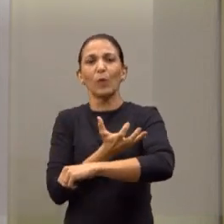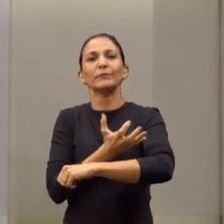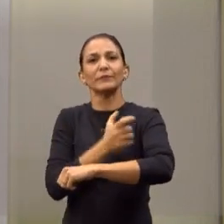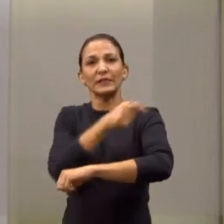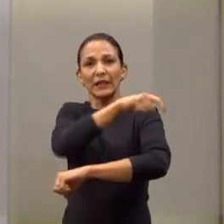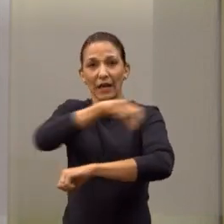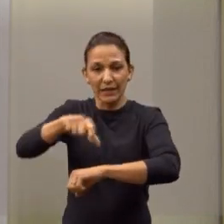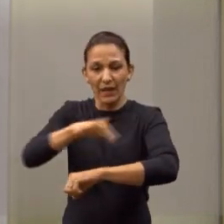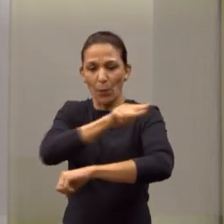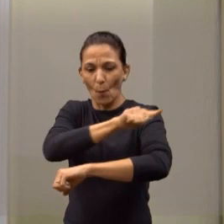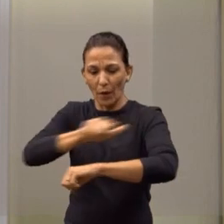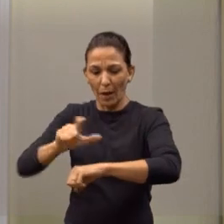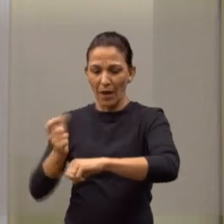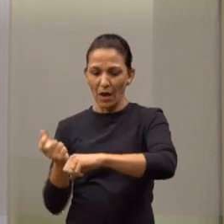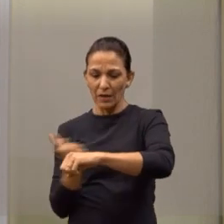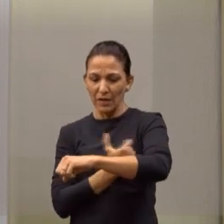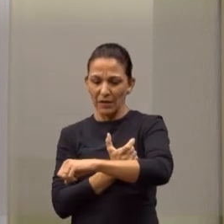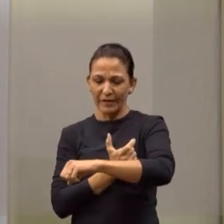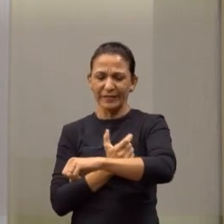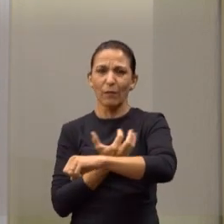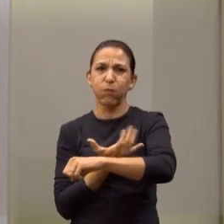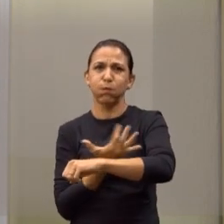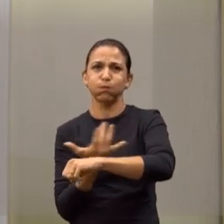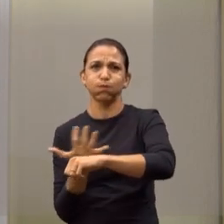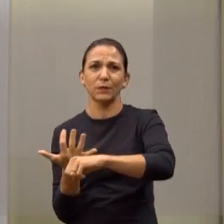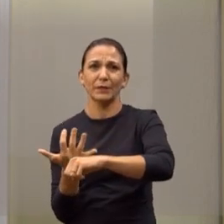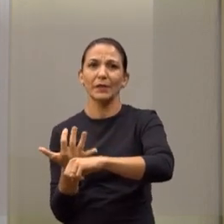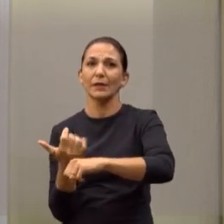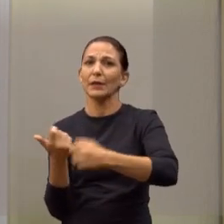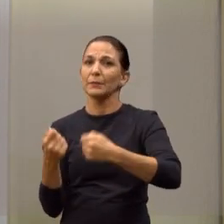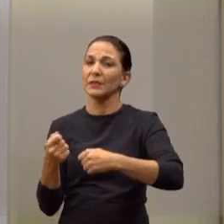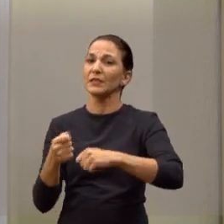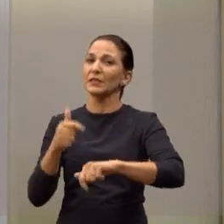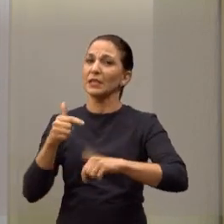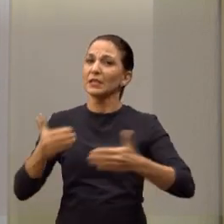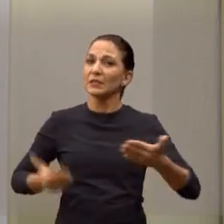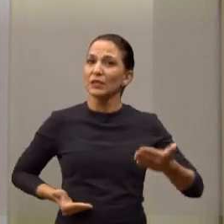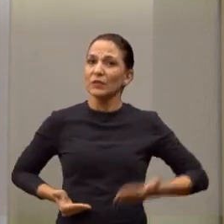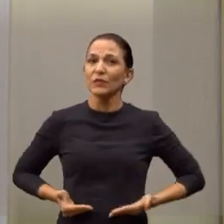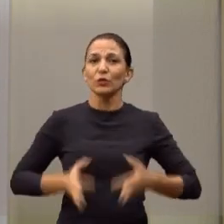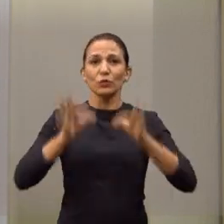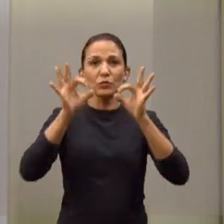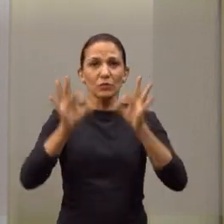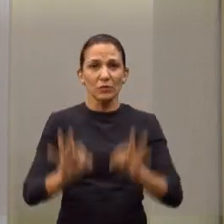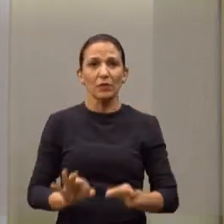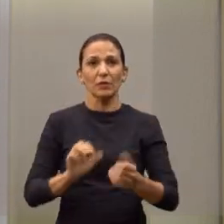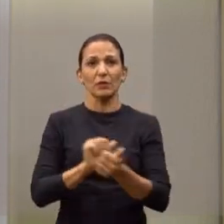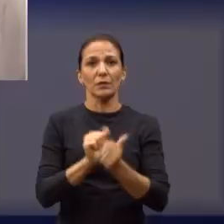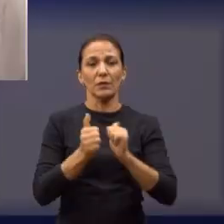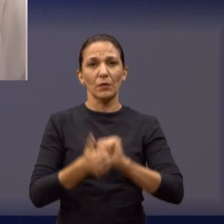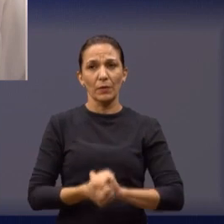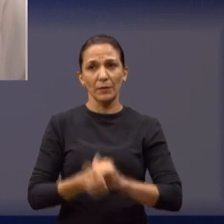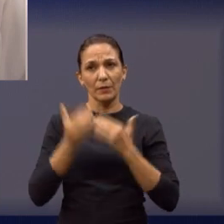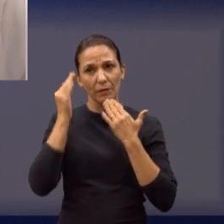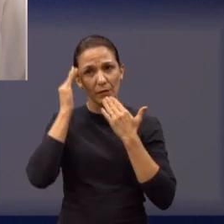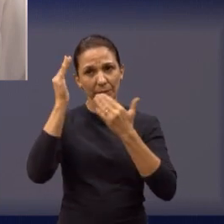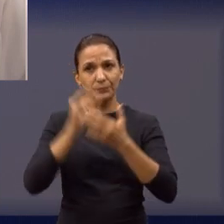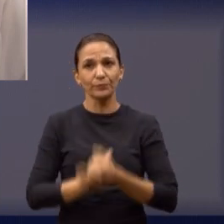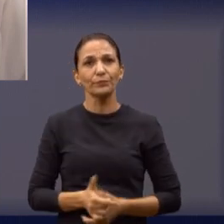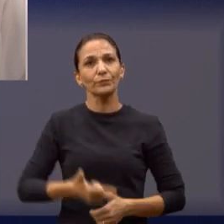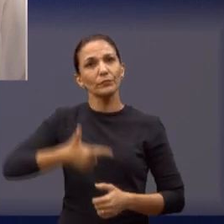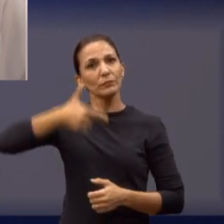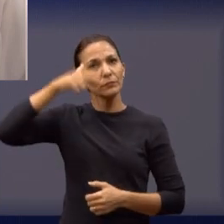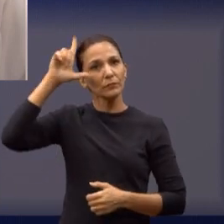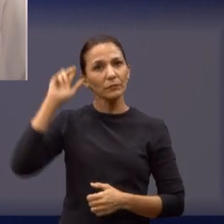na Avenida das Indústrias e na Avenida Otaviano de Arruda Campos o serviço tem que ser completo Ok muito obrigado pelas fotos ontem eu tive em São Paulo